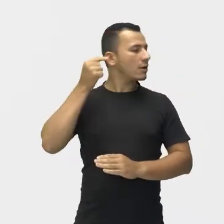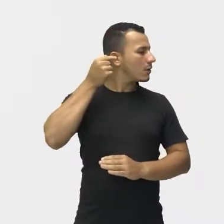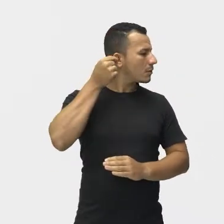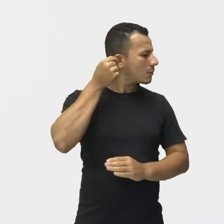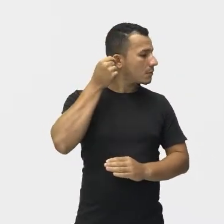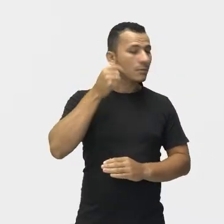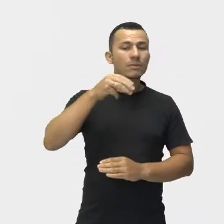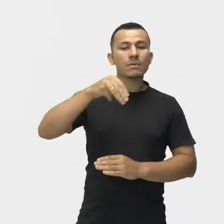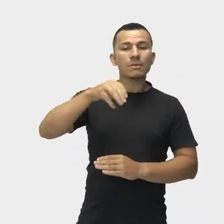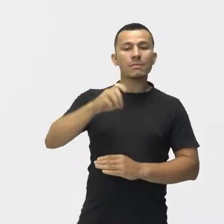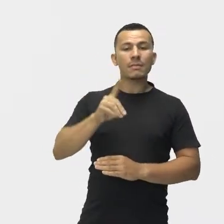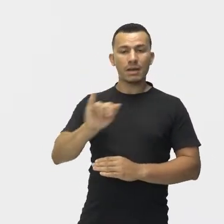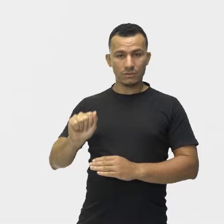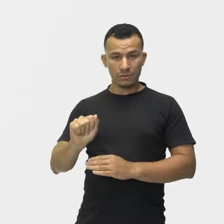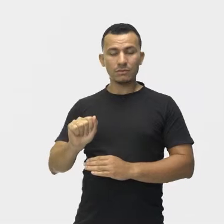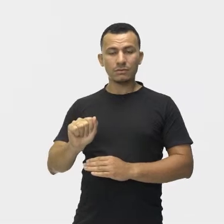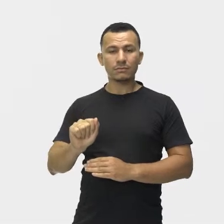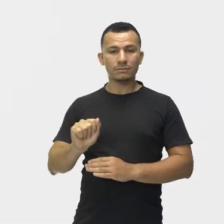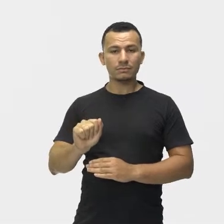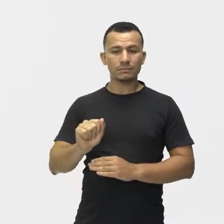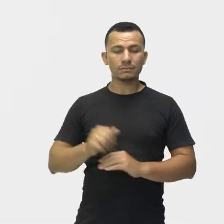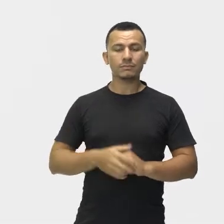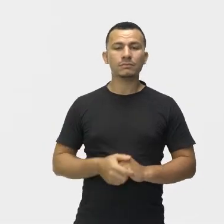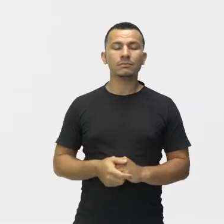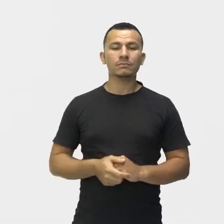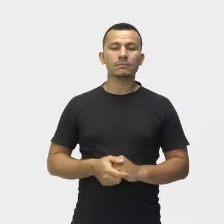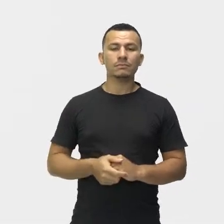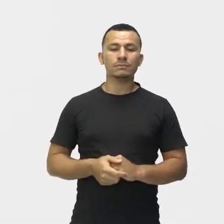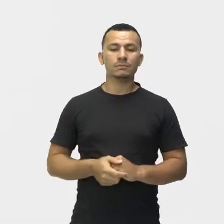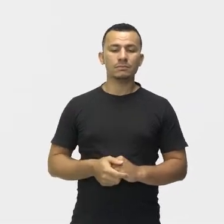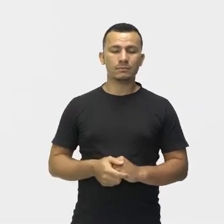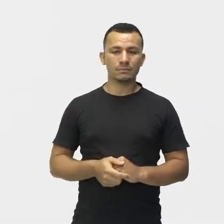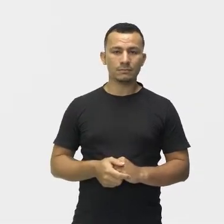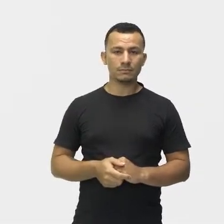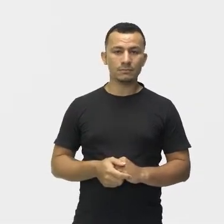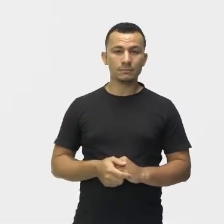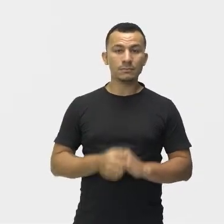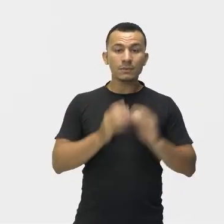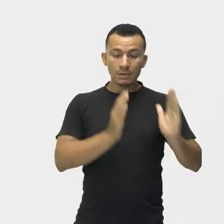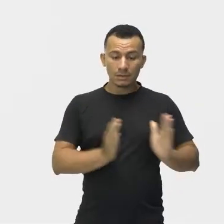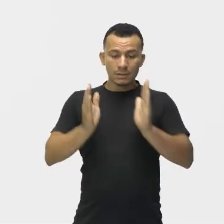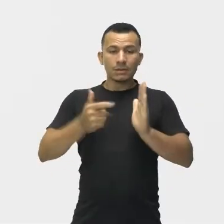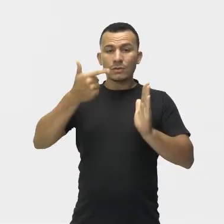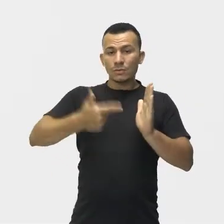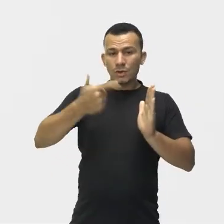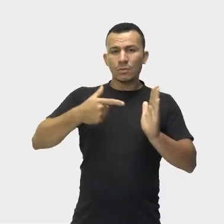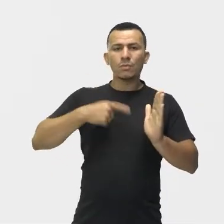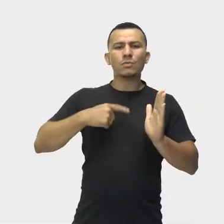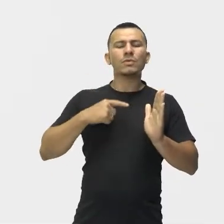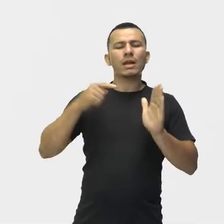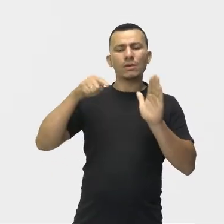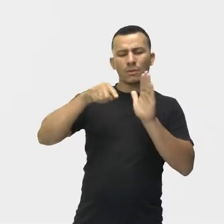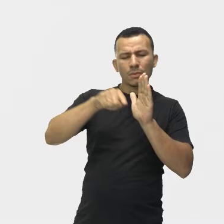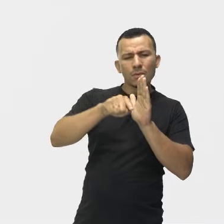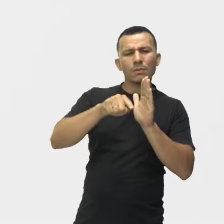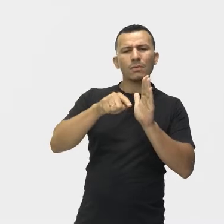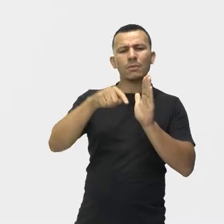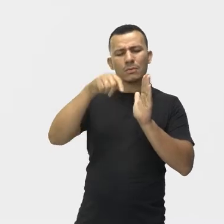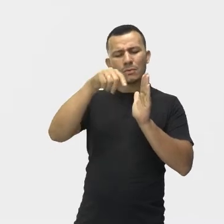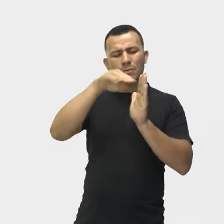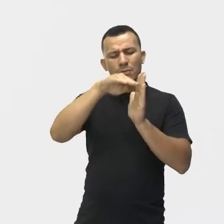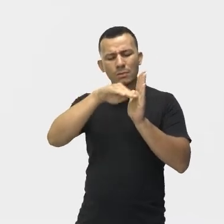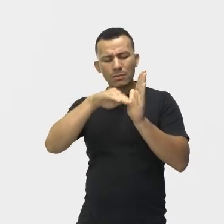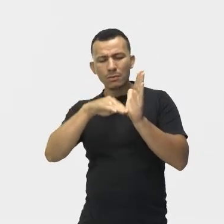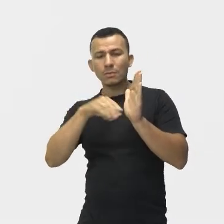segundo pavimento aí que a gente observa, segundo segmento no caso. Aí nós já temos o canal auditivo, nós já vamos ter alguns outros